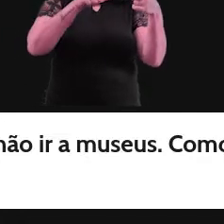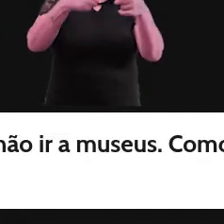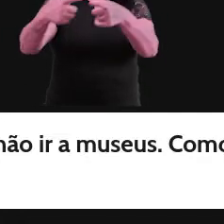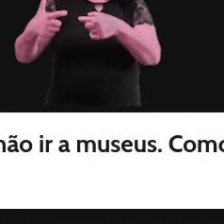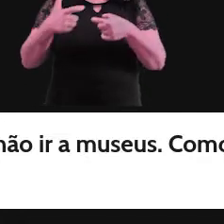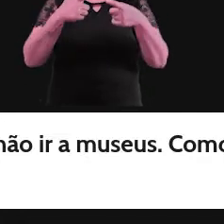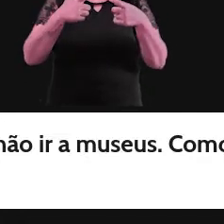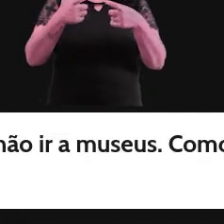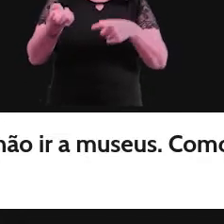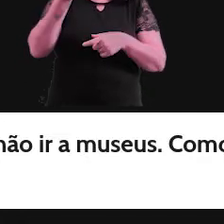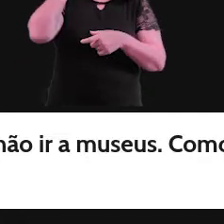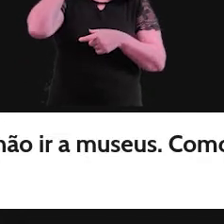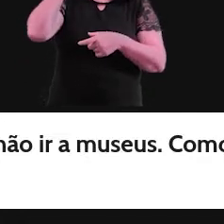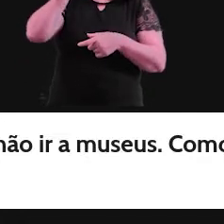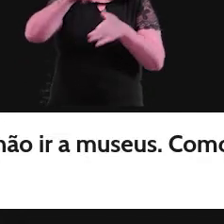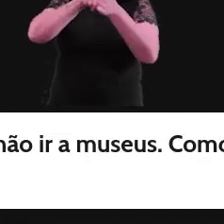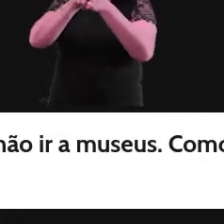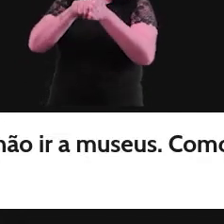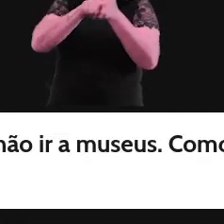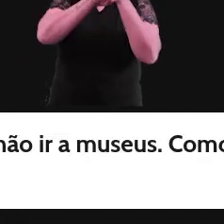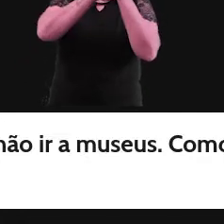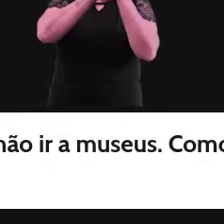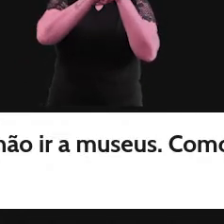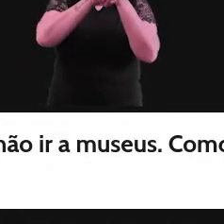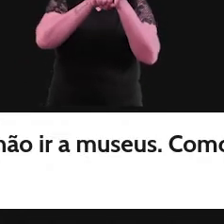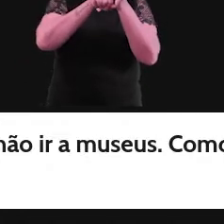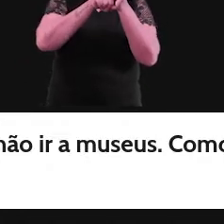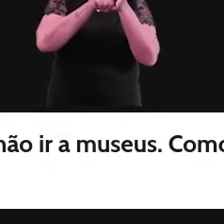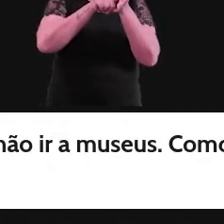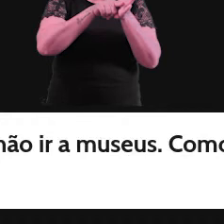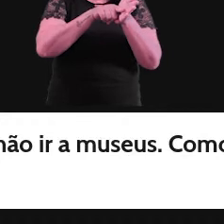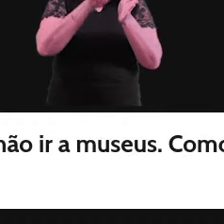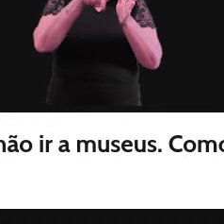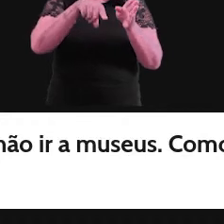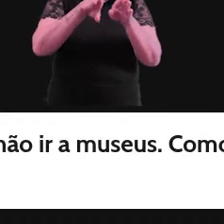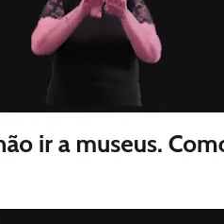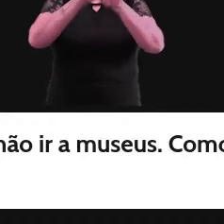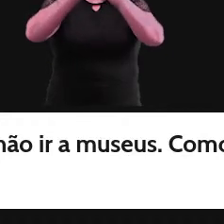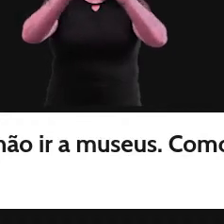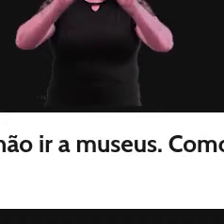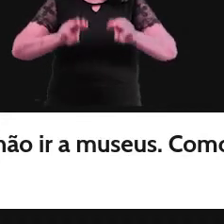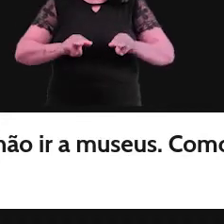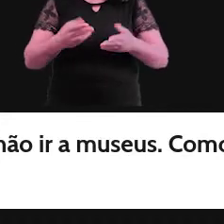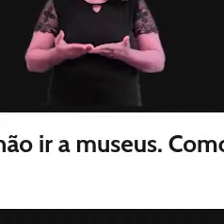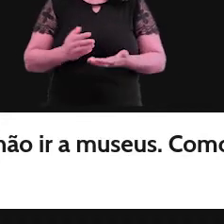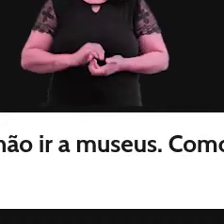desses espaços, da cultura científica, da divulgação e dos museus.